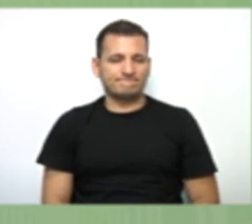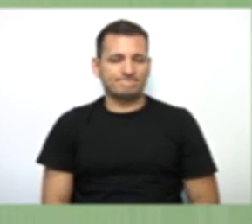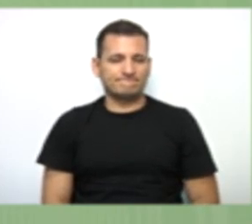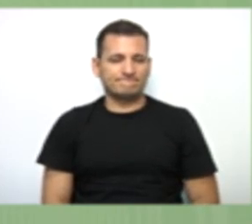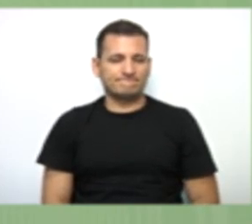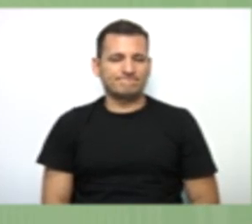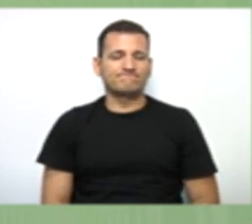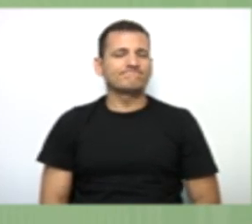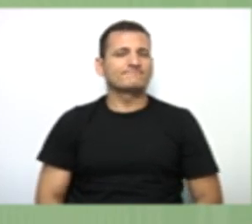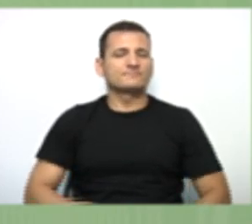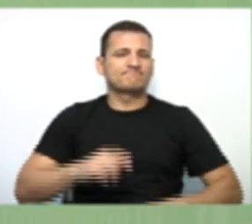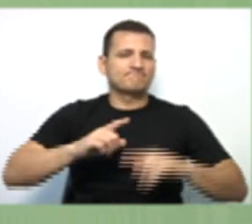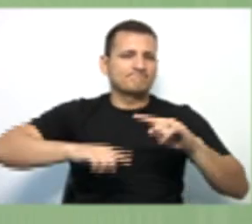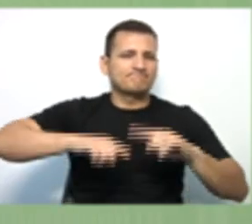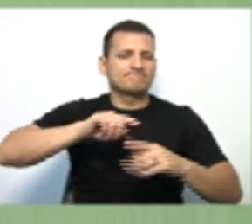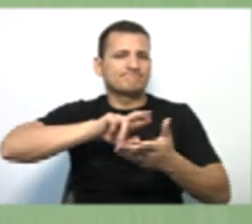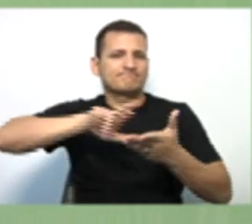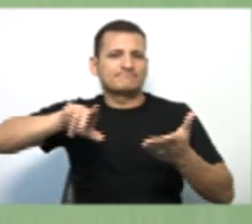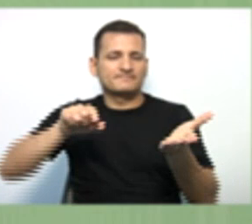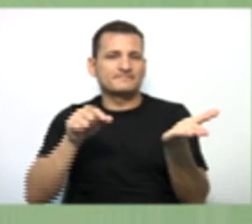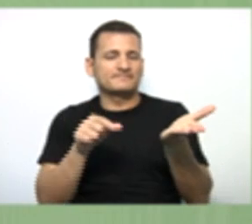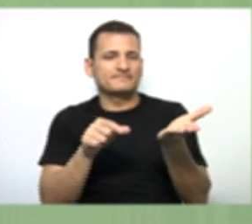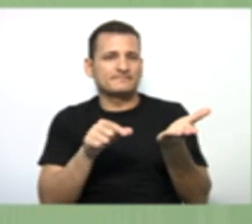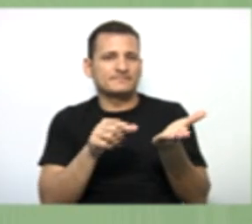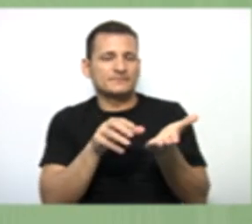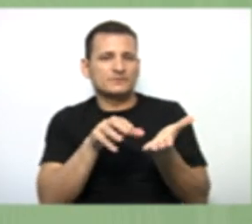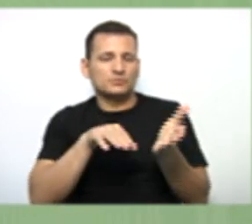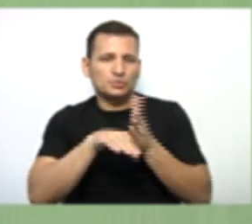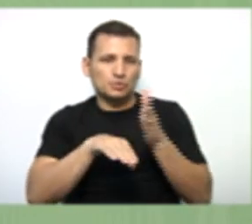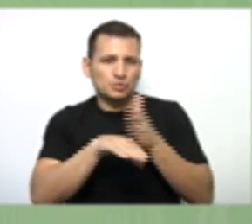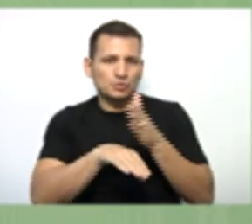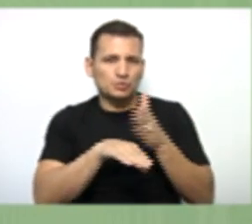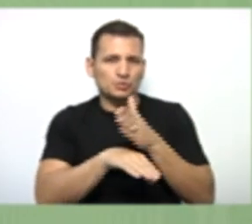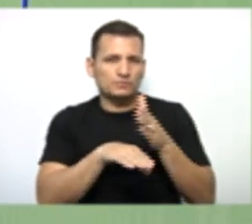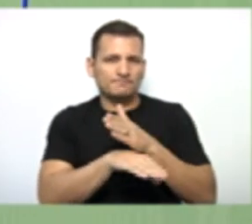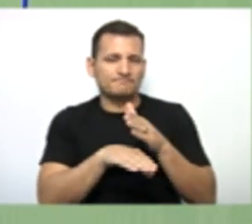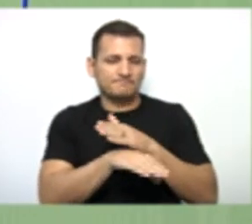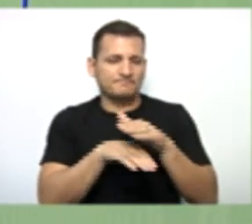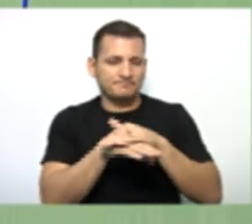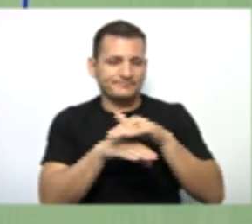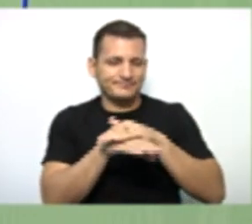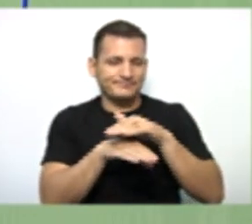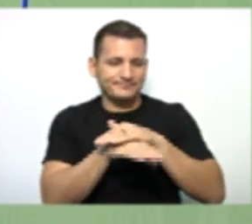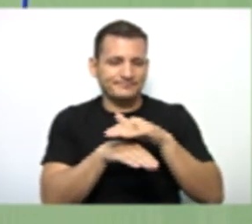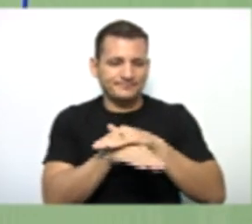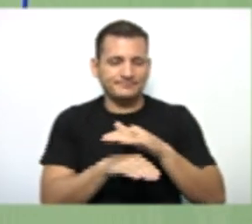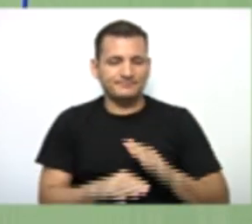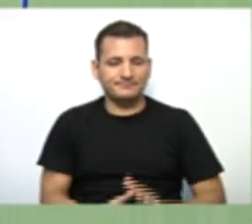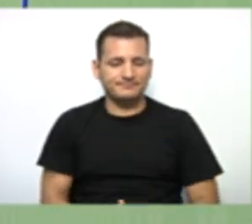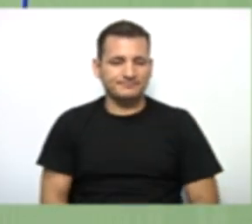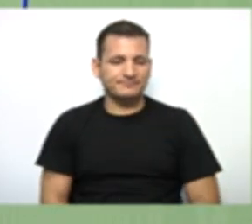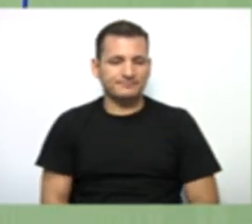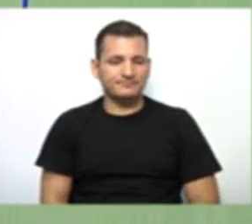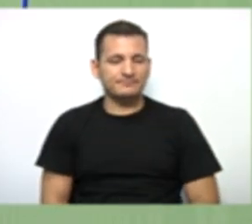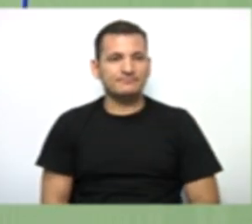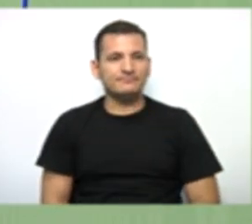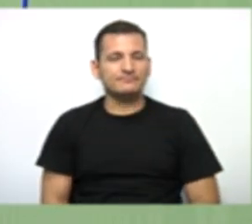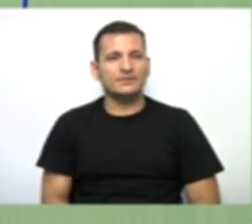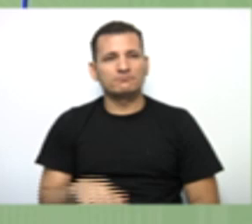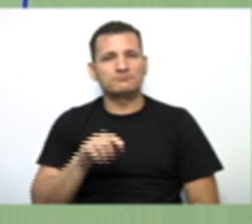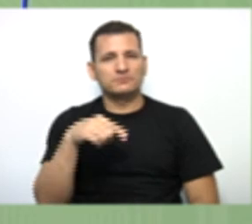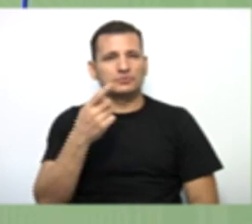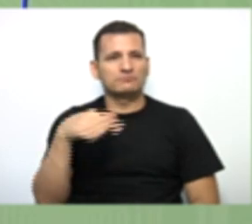Então, os dispositivos de armazenamento, nós temos aqui os exemplos de dispositivos de armazenamento, uma coisa simples, vocês podem olhar depois